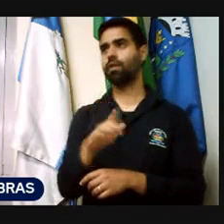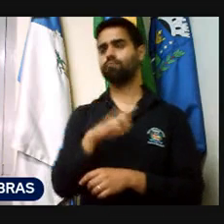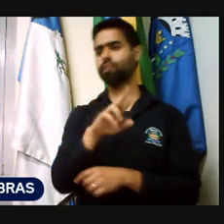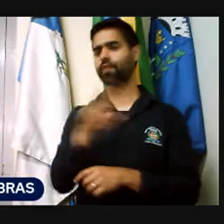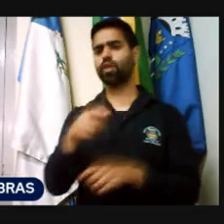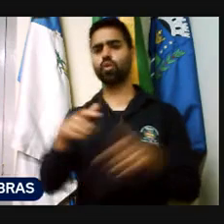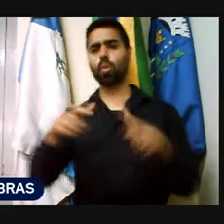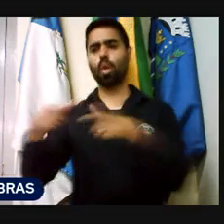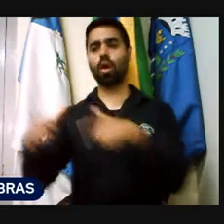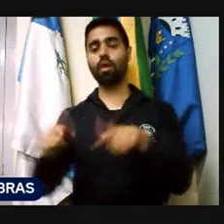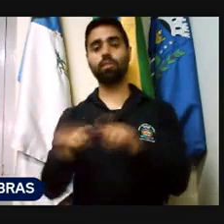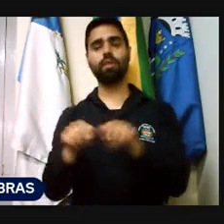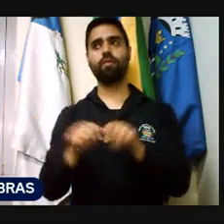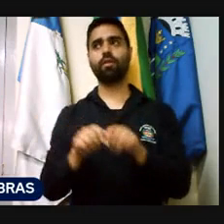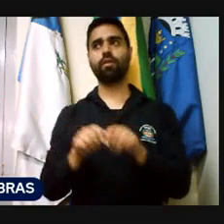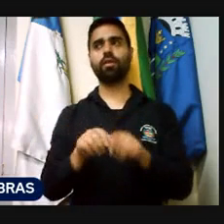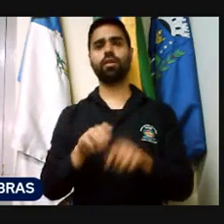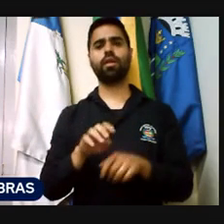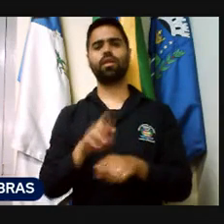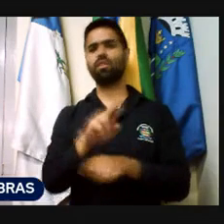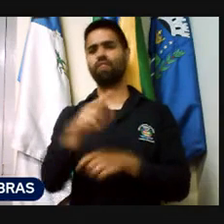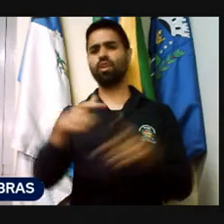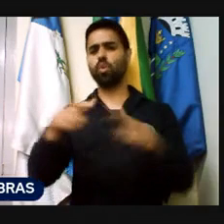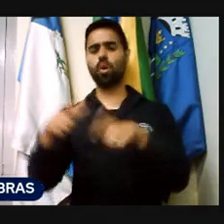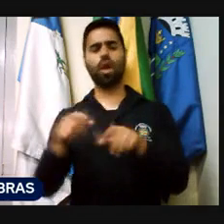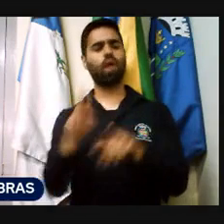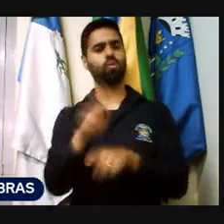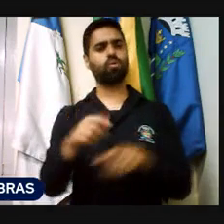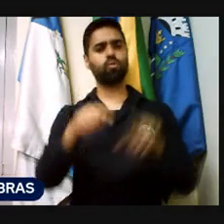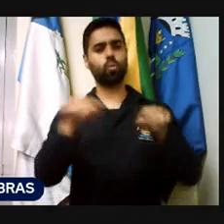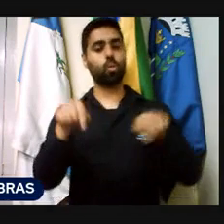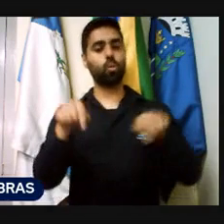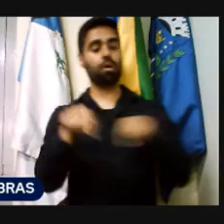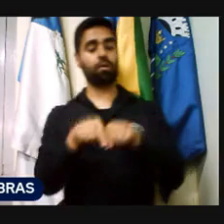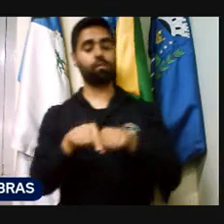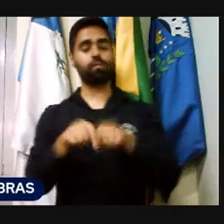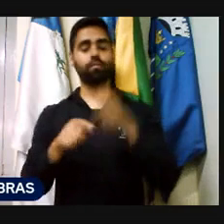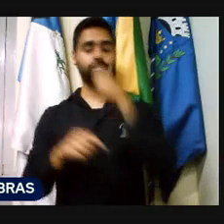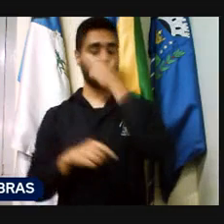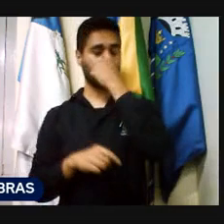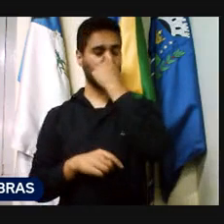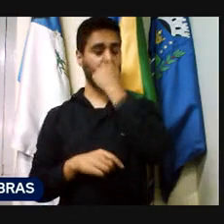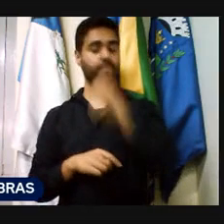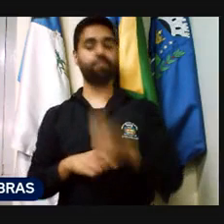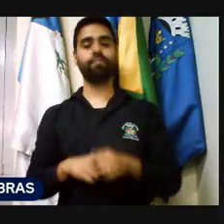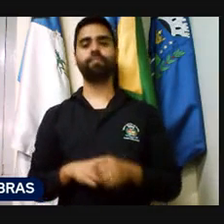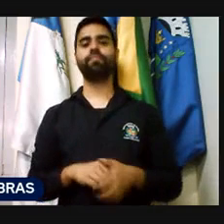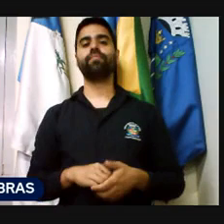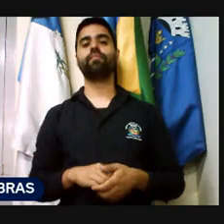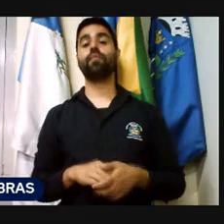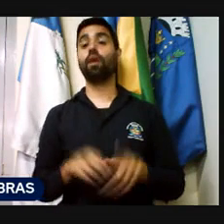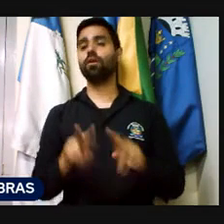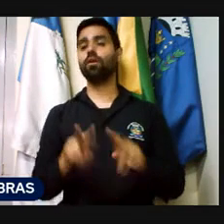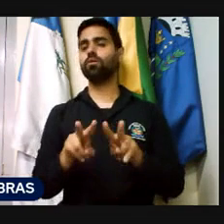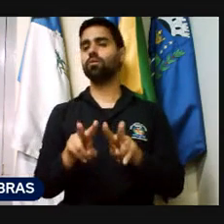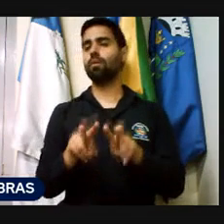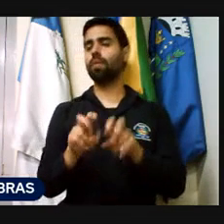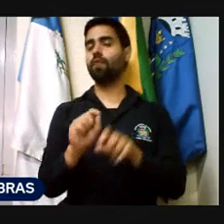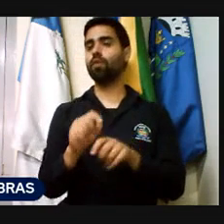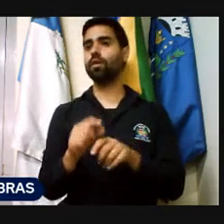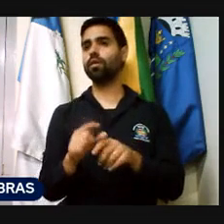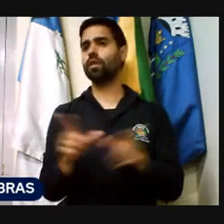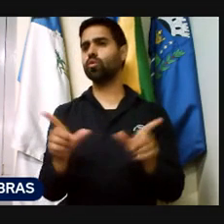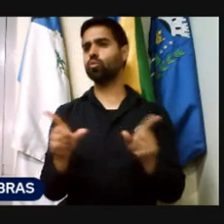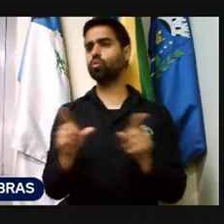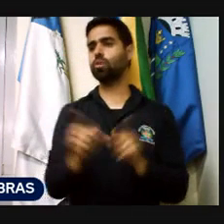Fria, Espala 1, Espala 2, Carambita, Jardim Valença. E a gente vê que, com o término aí, né, diminuição dos